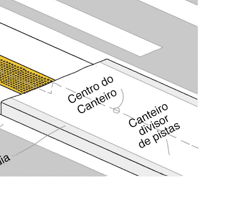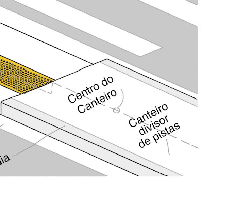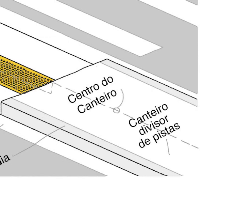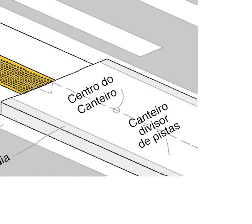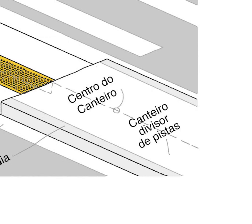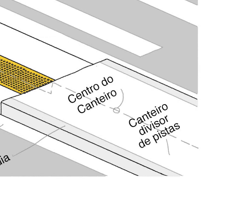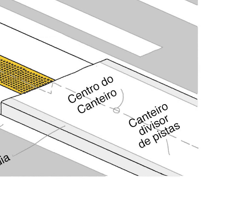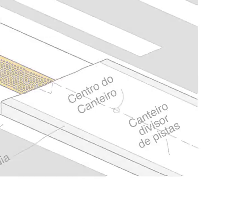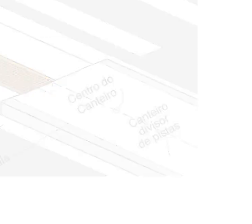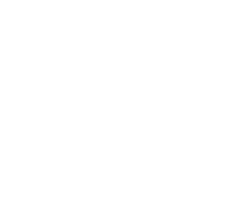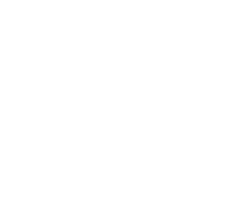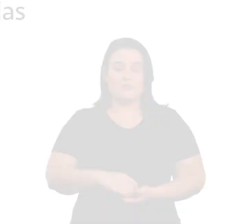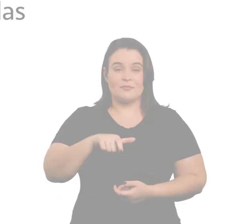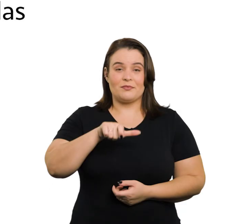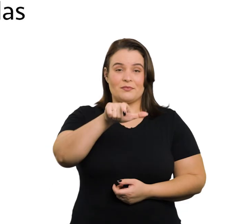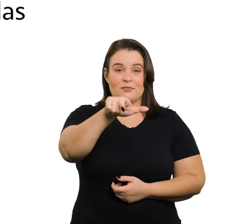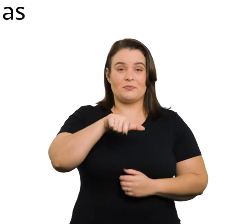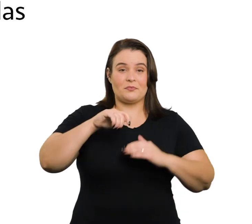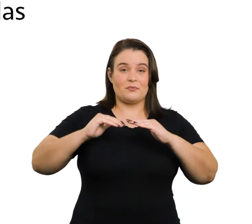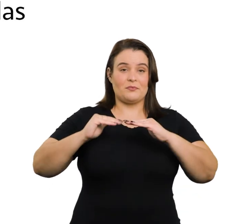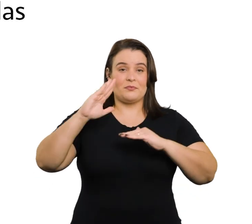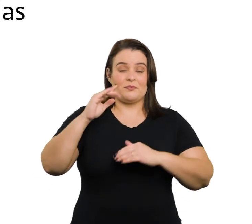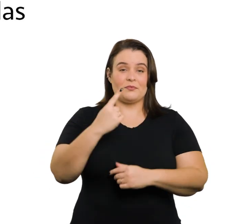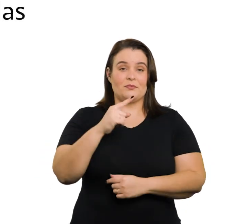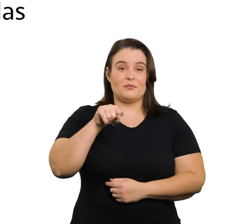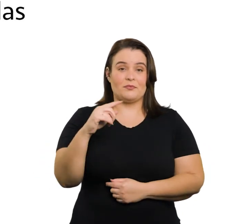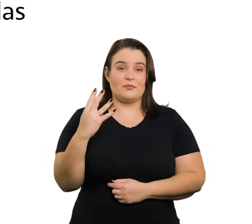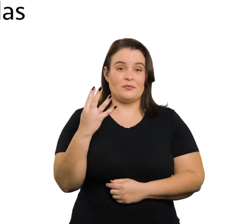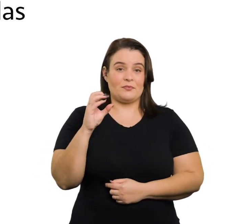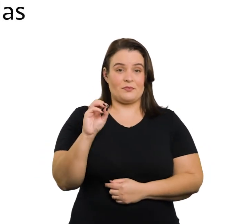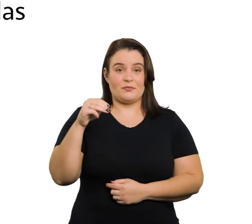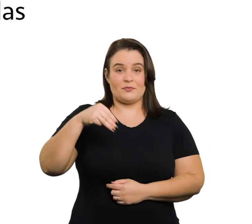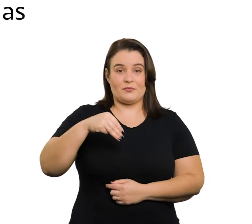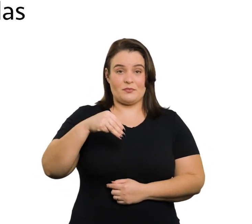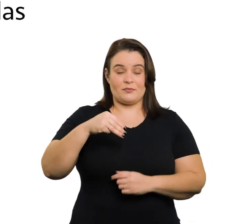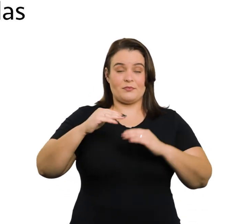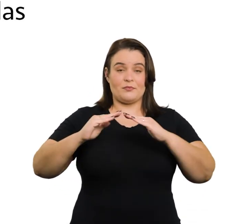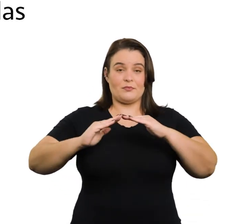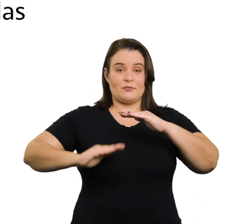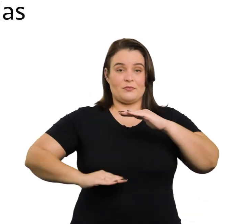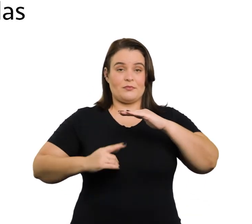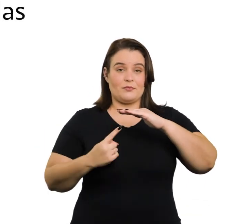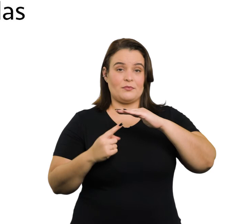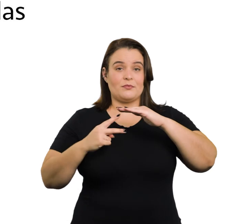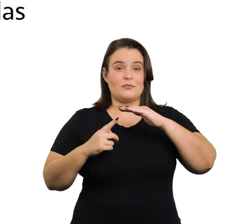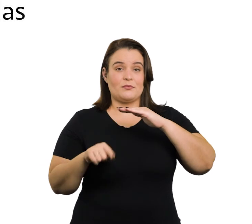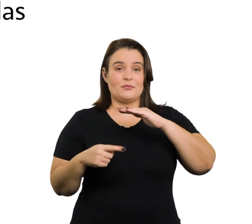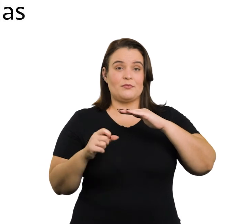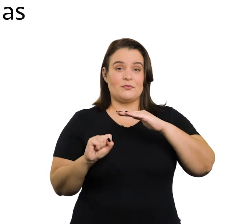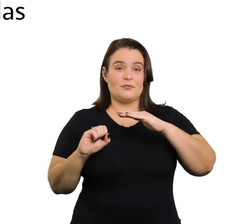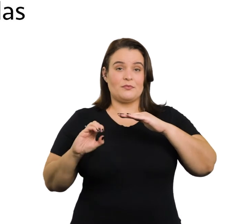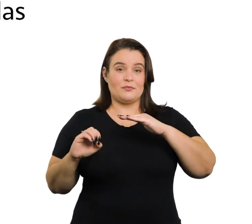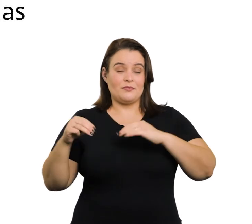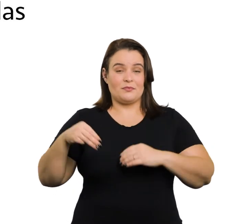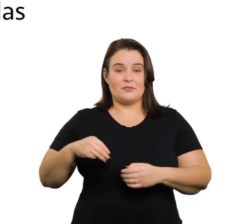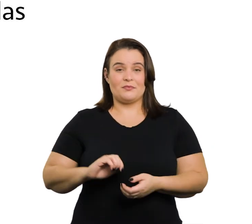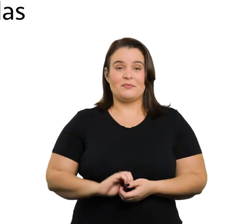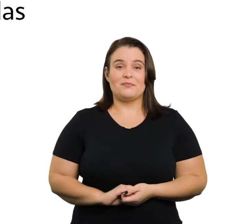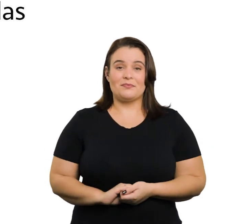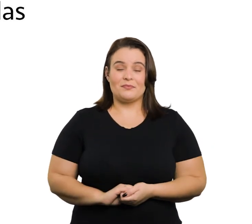o rebaixamento do canteiro. Canteiro superior a 1,40 m e inferior